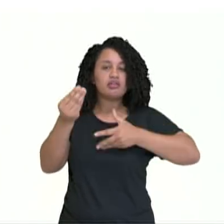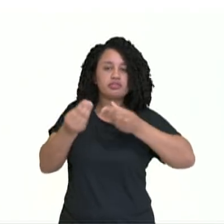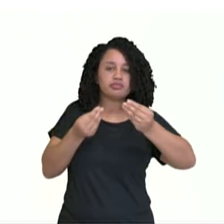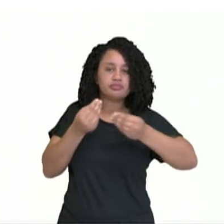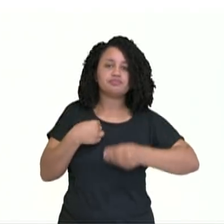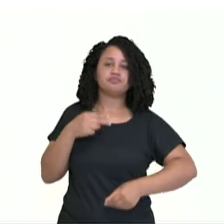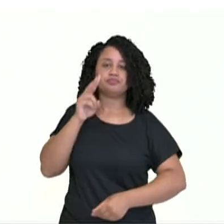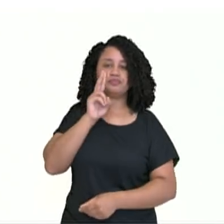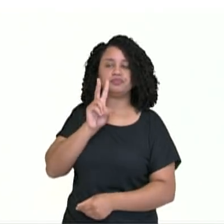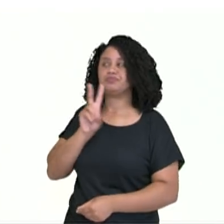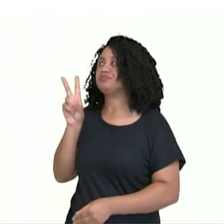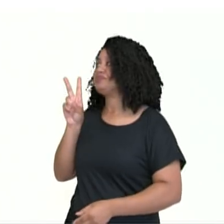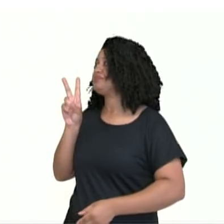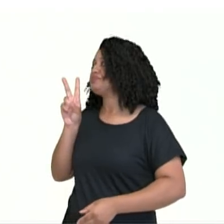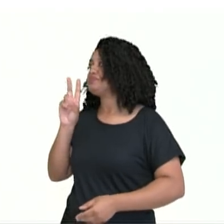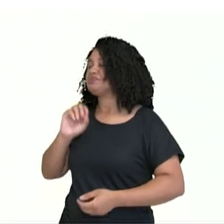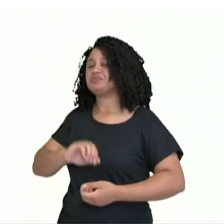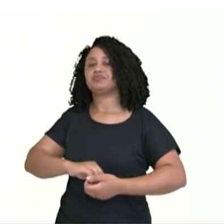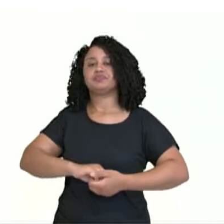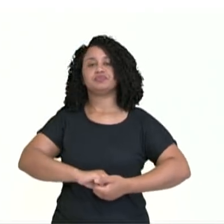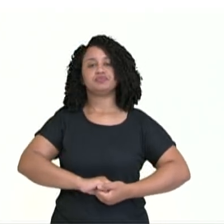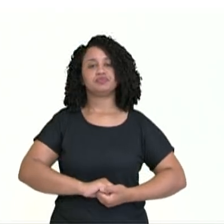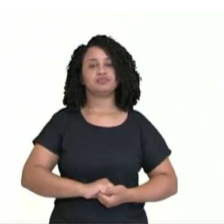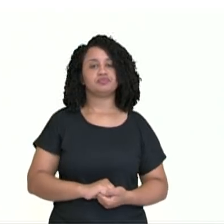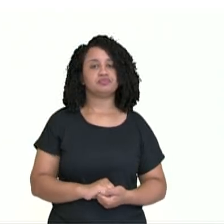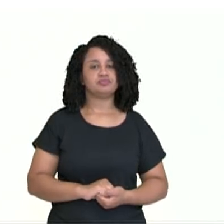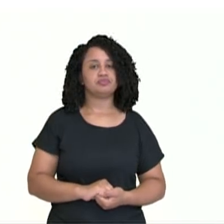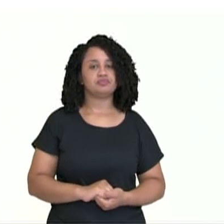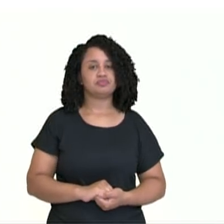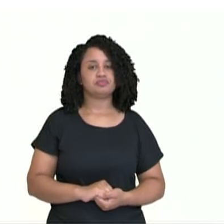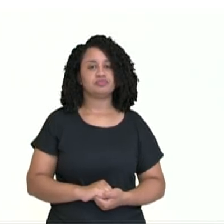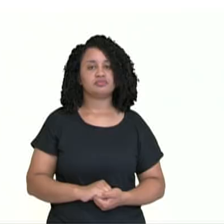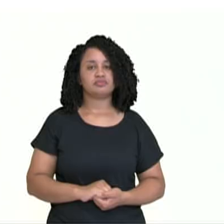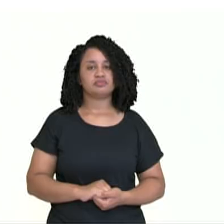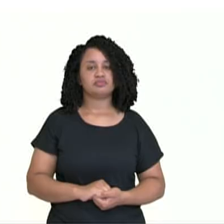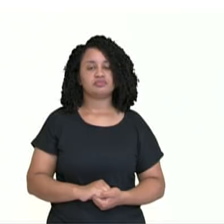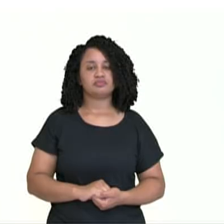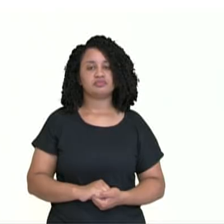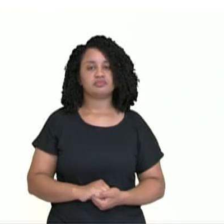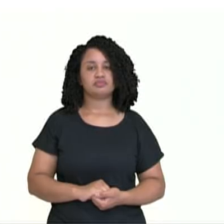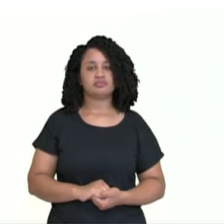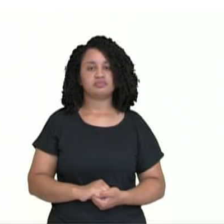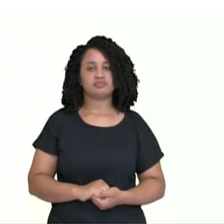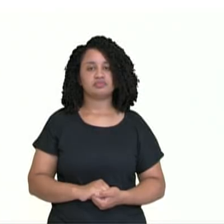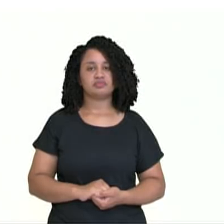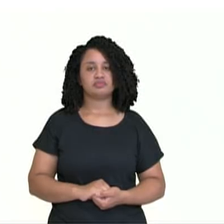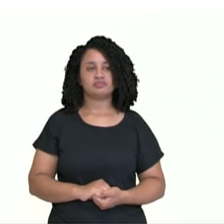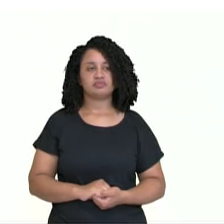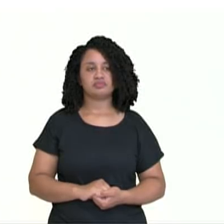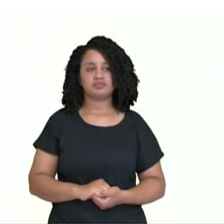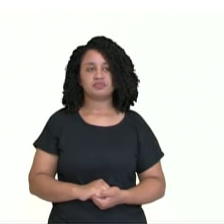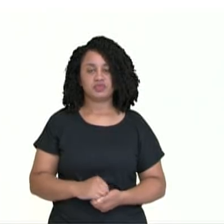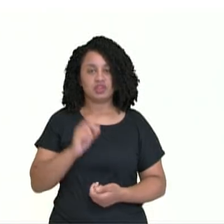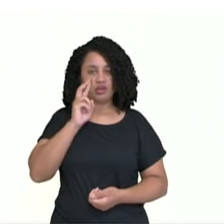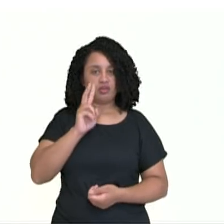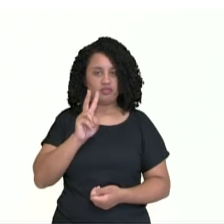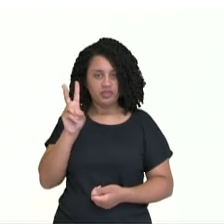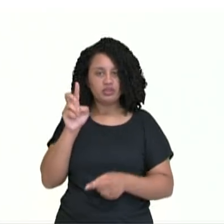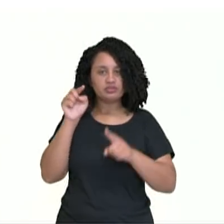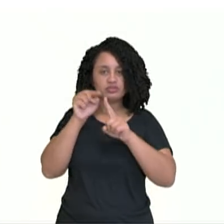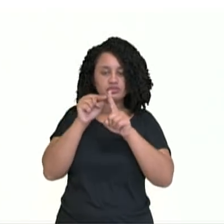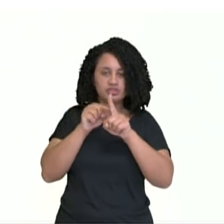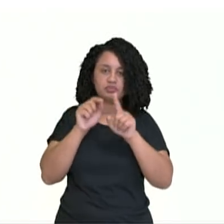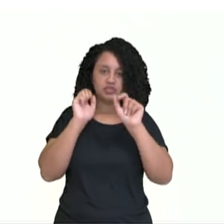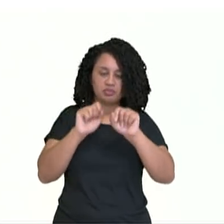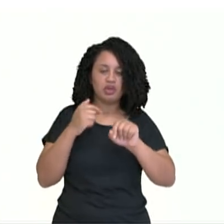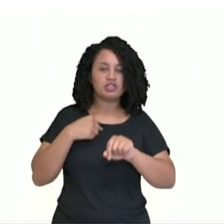ligação dupla, sp2. Quando a gente tem uma tripla ou duas duplas, nós temos sp. Guarde